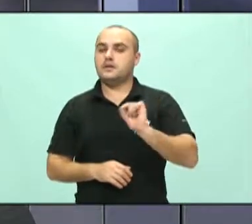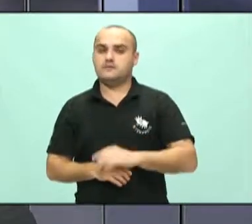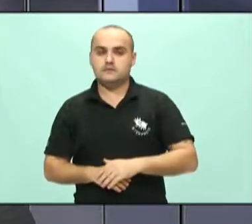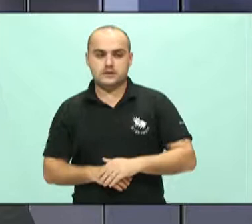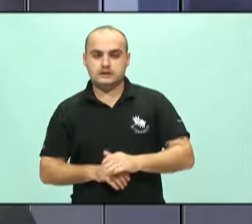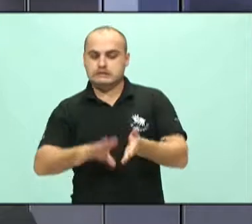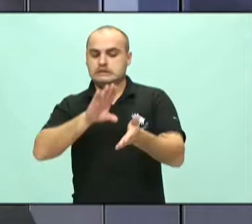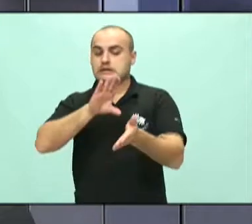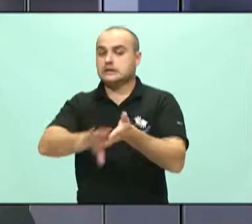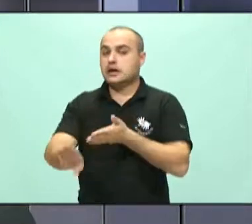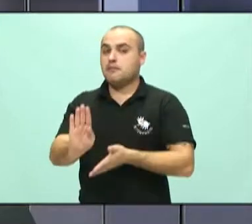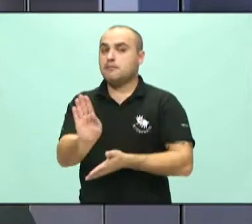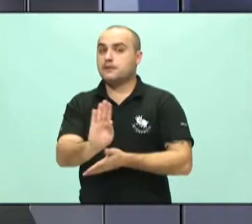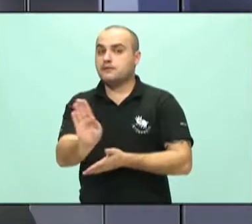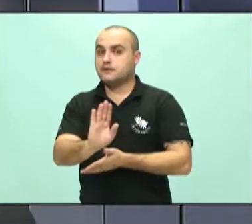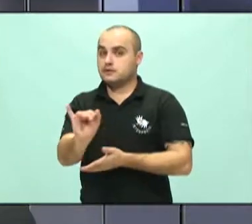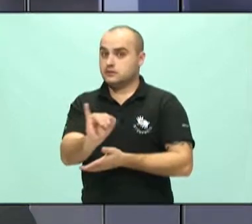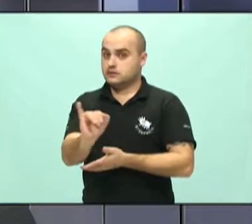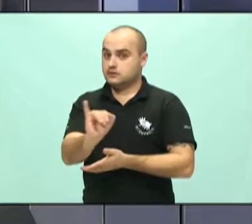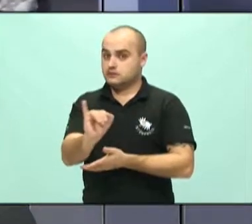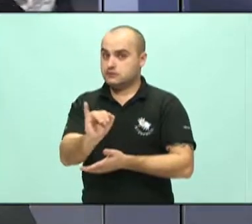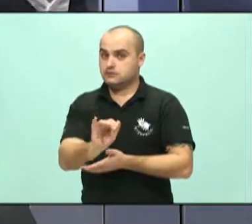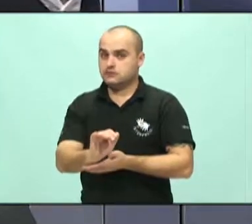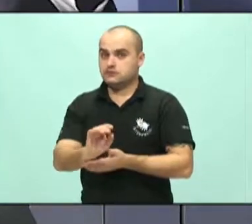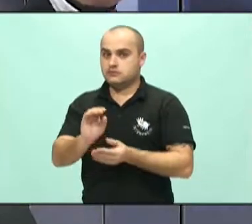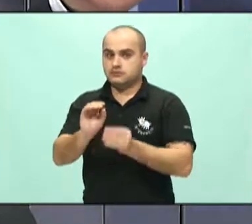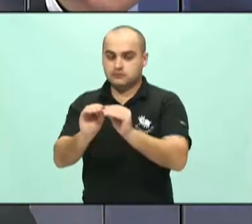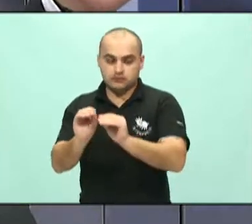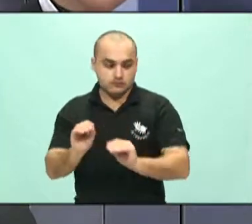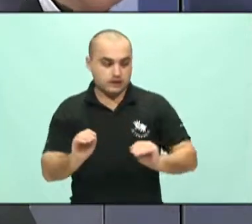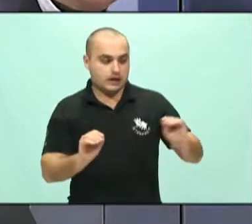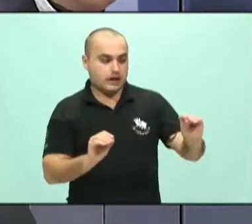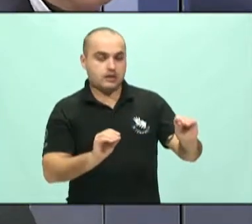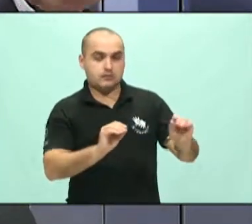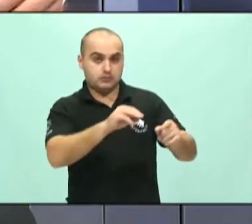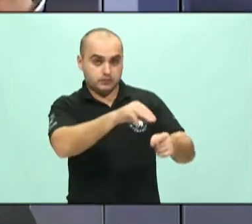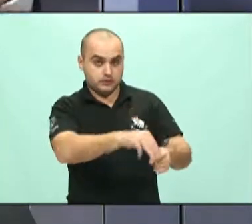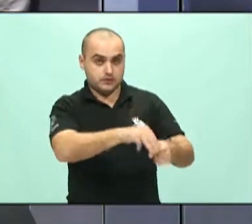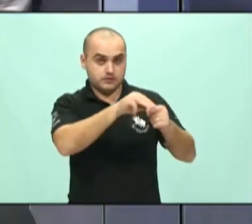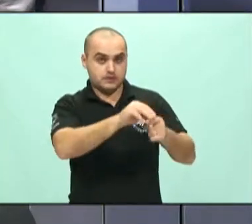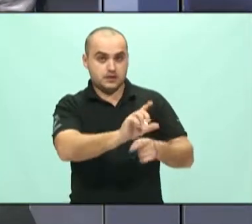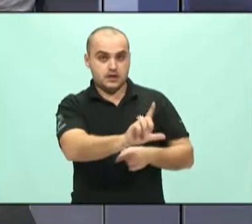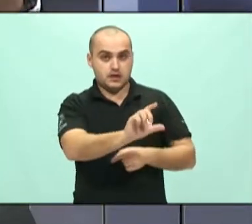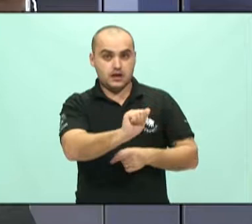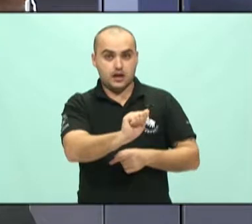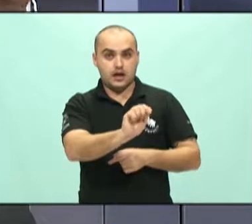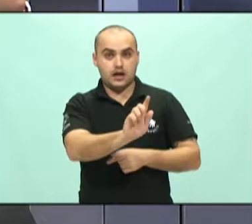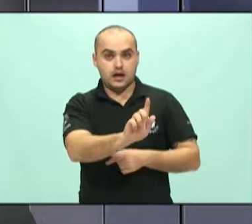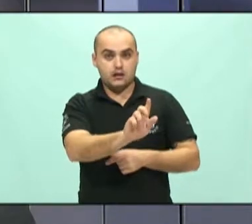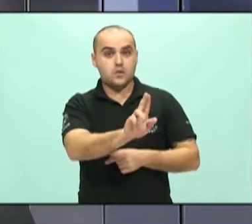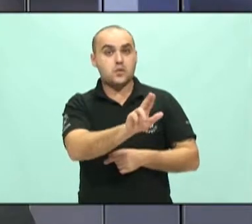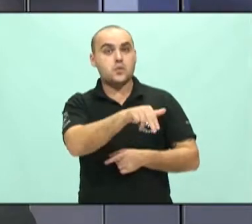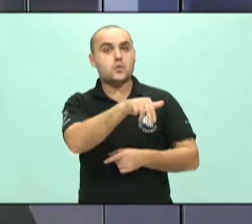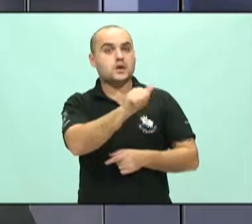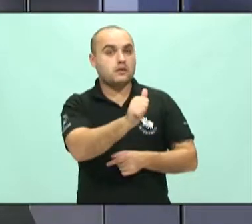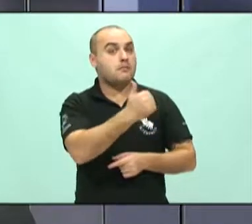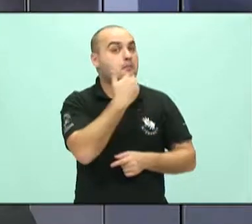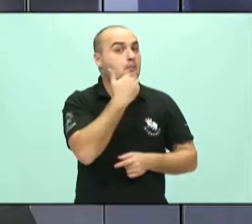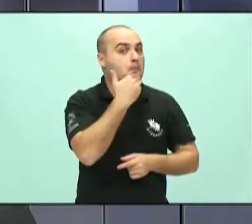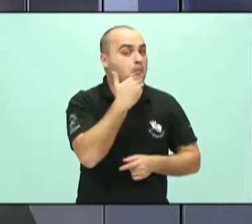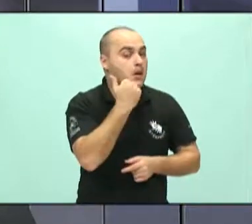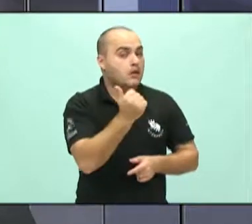benefícios de Itajaí e levar para o município de Laguna, oferecendo benefícios ainda maiores e convidando